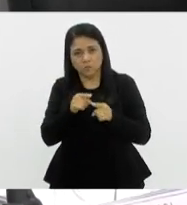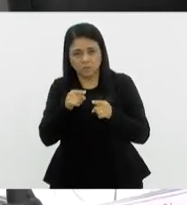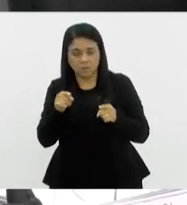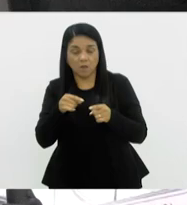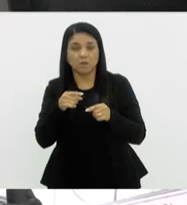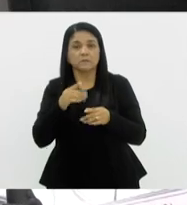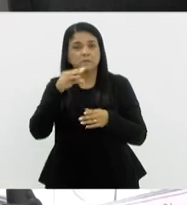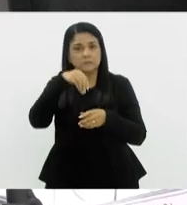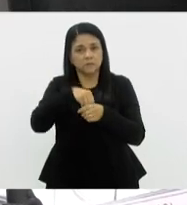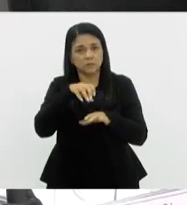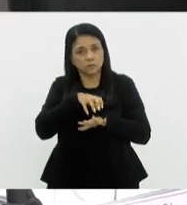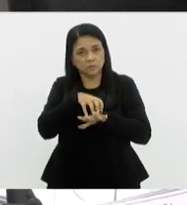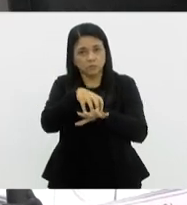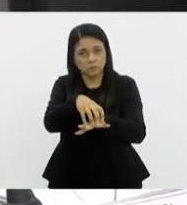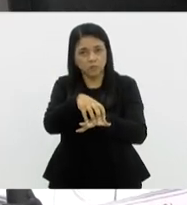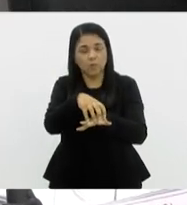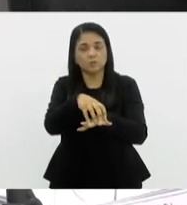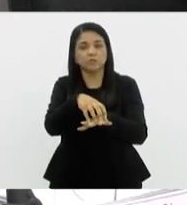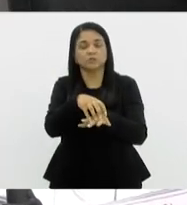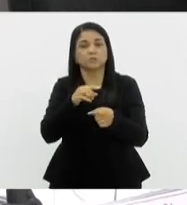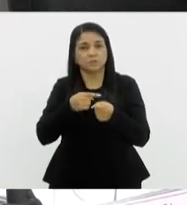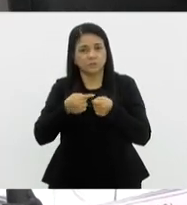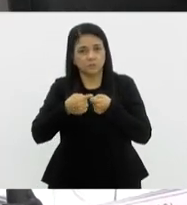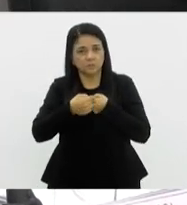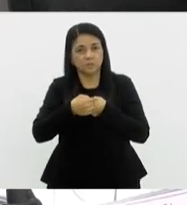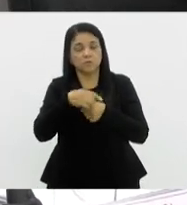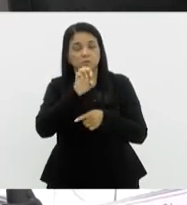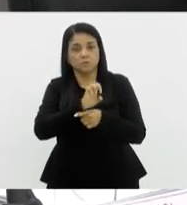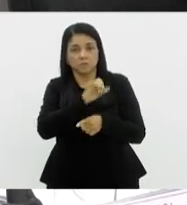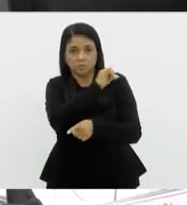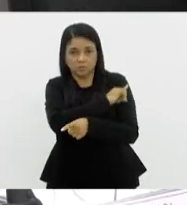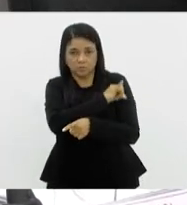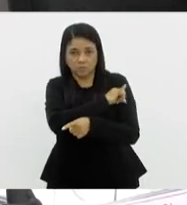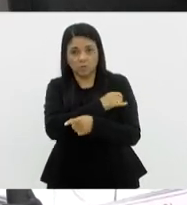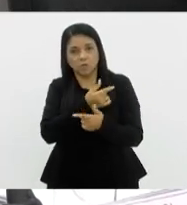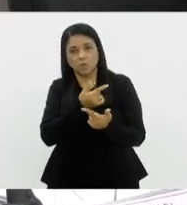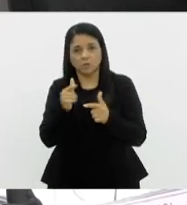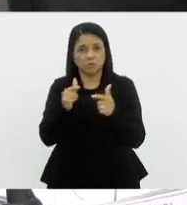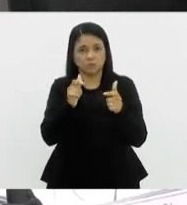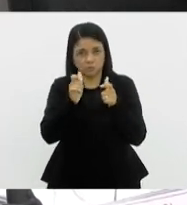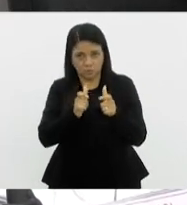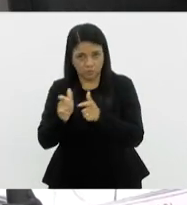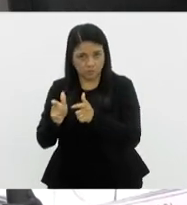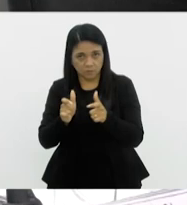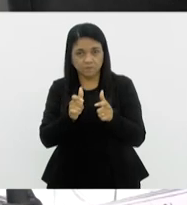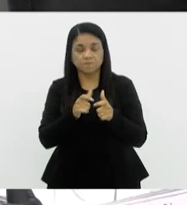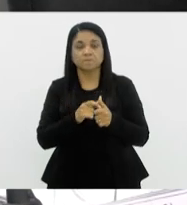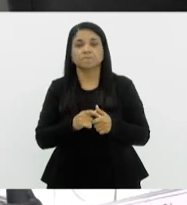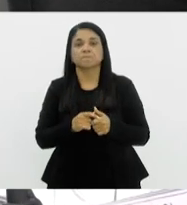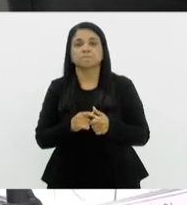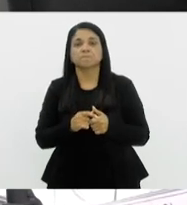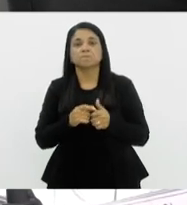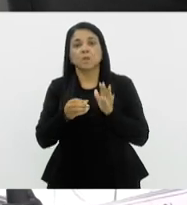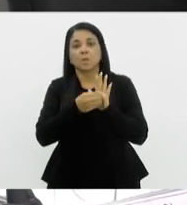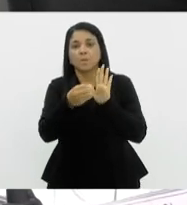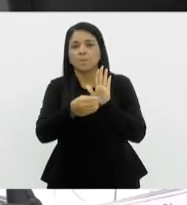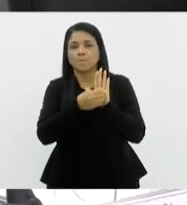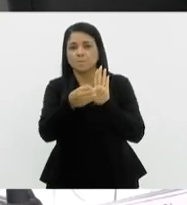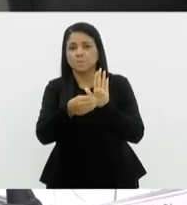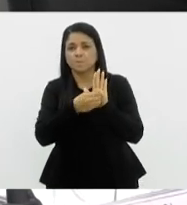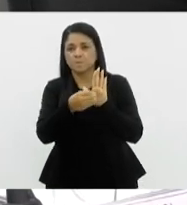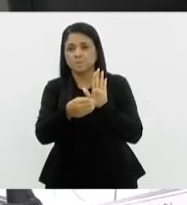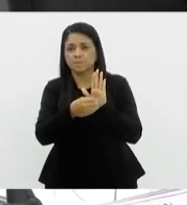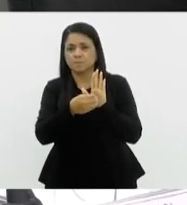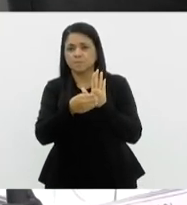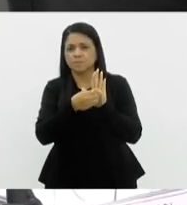dos transportes coletivos intermunicipais no âmbito do Estado do Rio de Janeiro e da outras providências. O parecer... Quem é